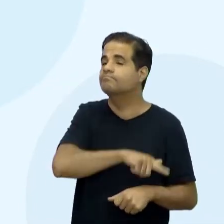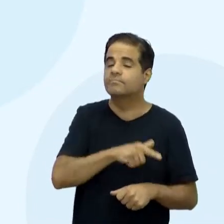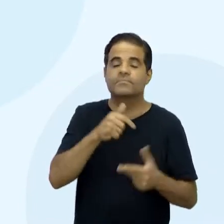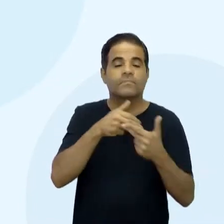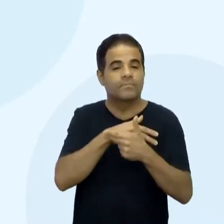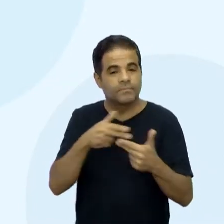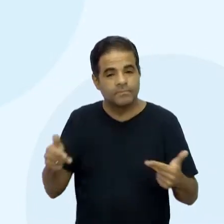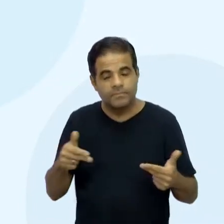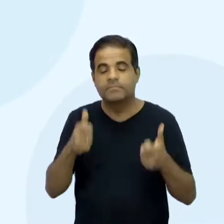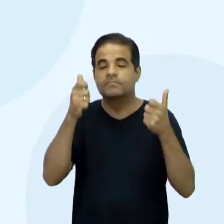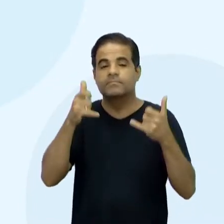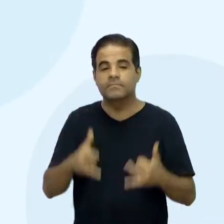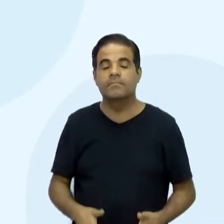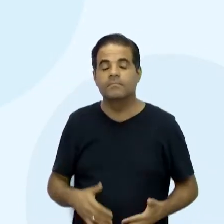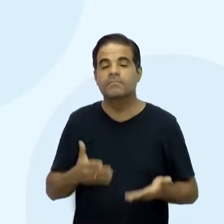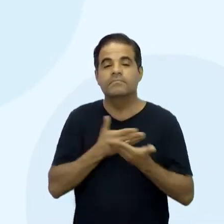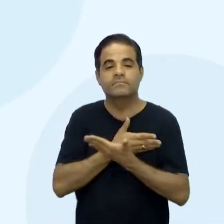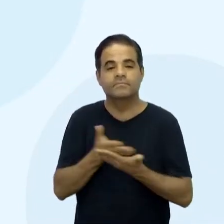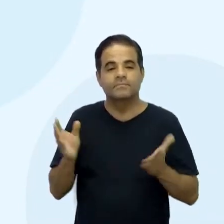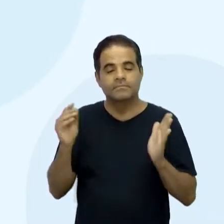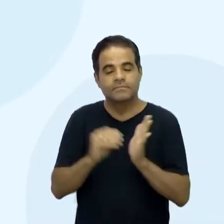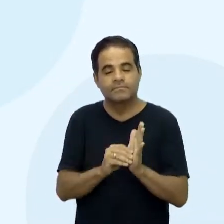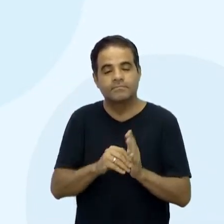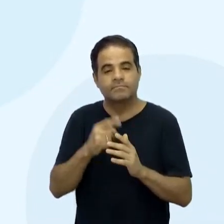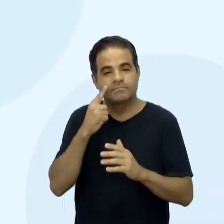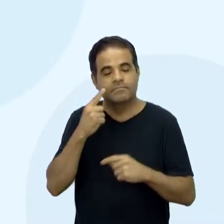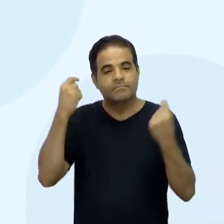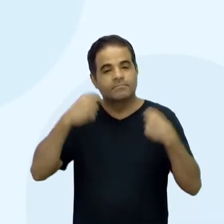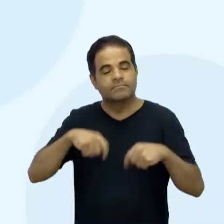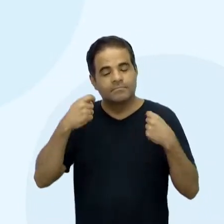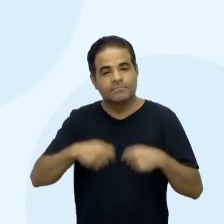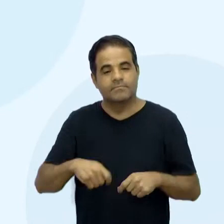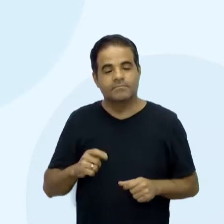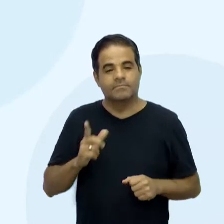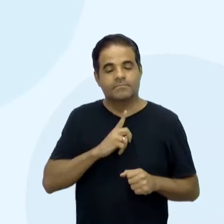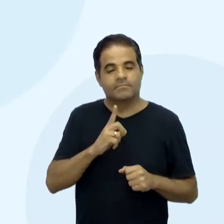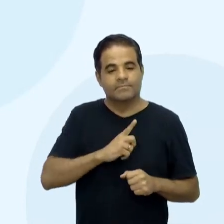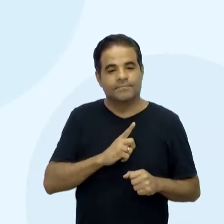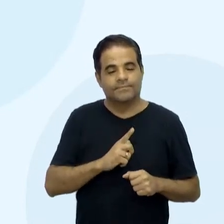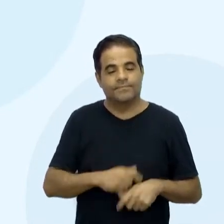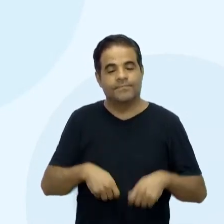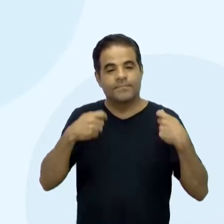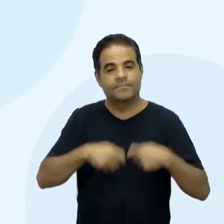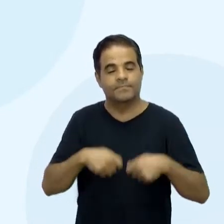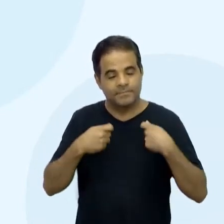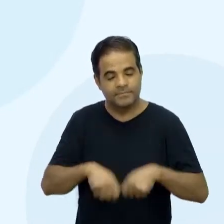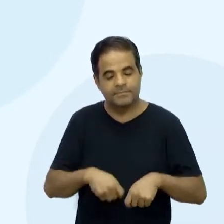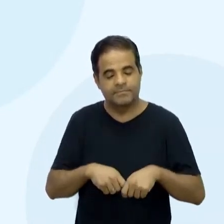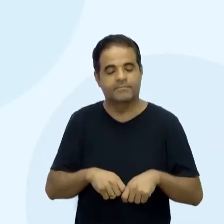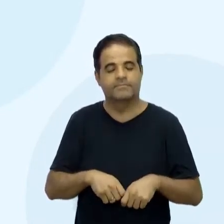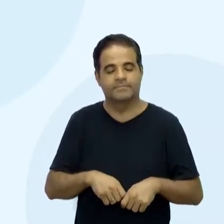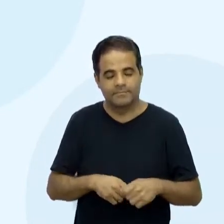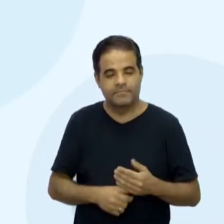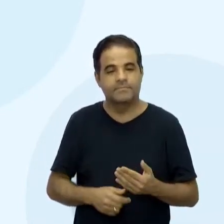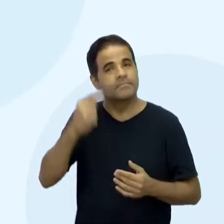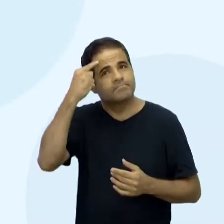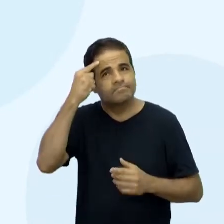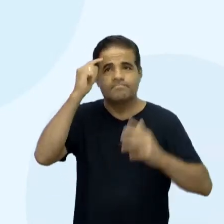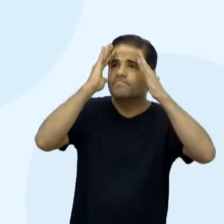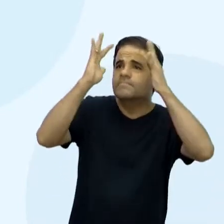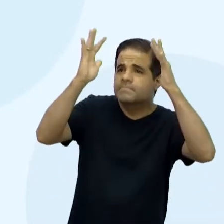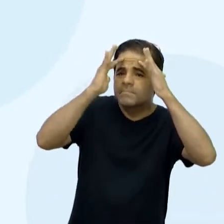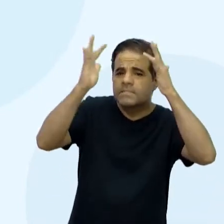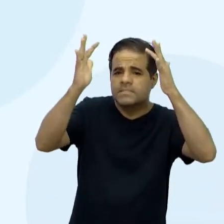por desejo e por necessidade. Tem diferença? E a gente ficou bastante aula pensando